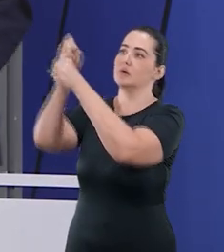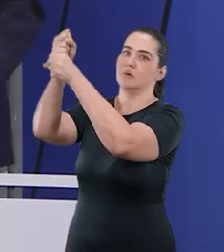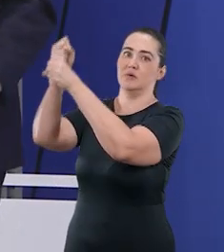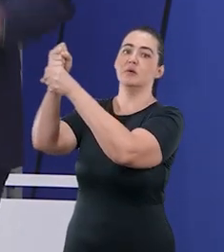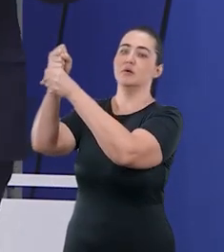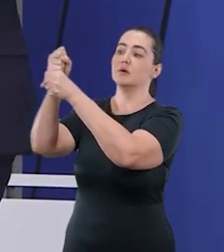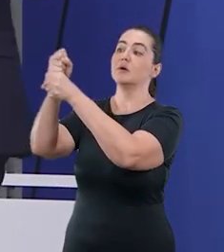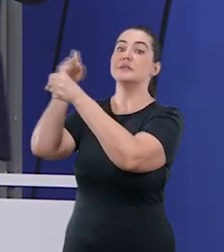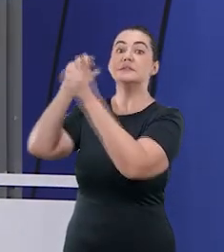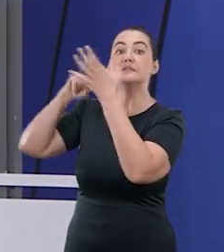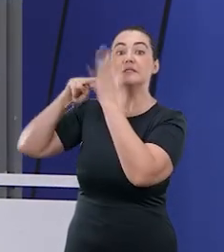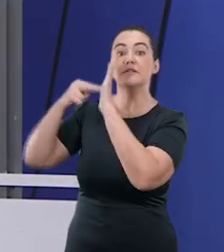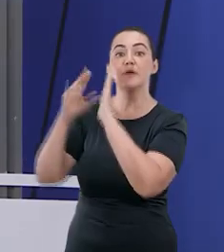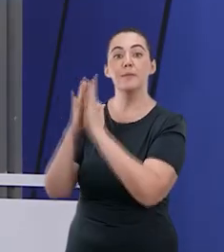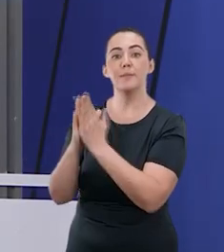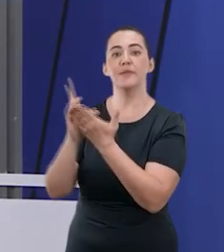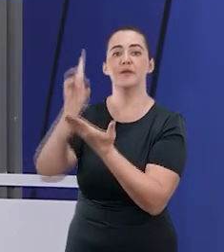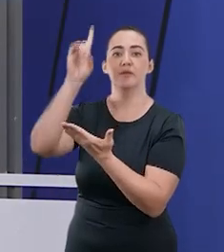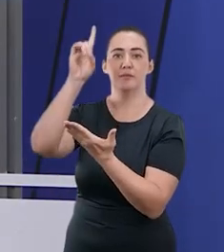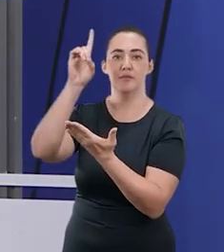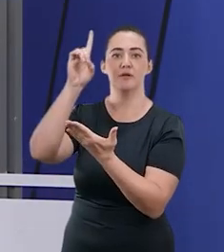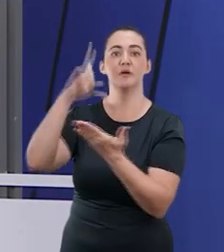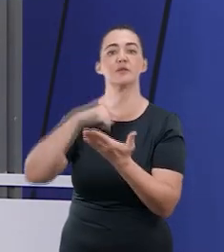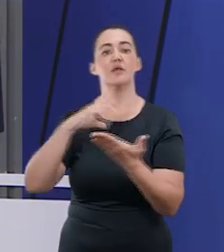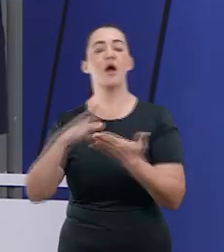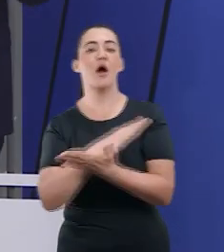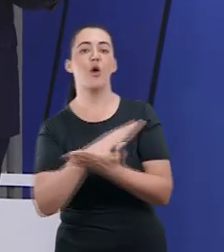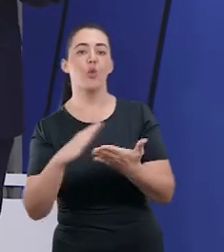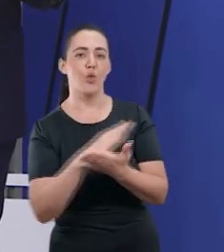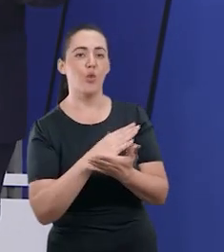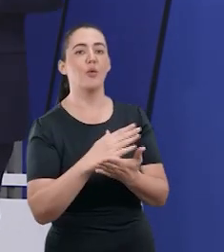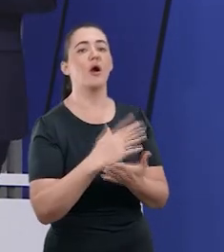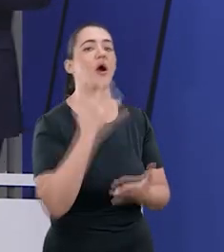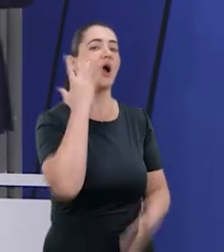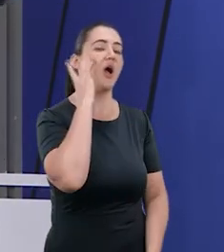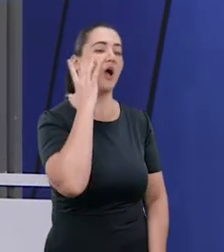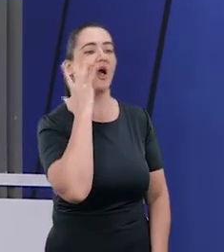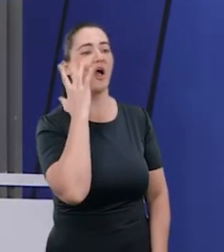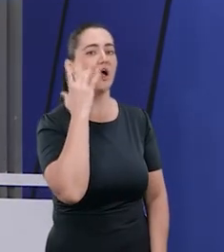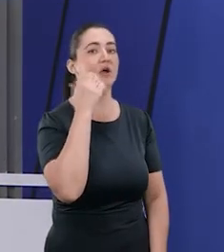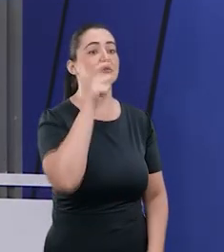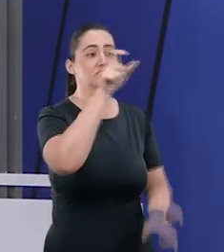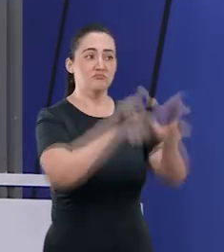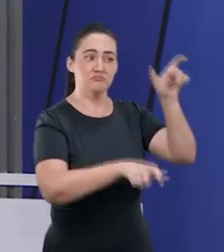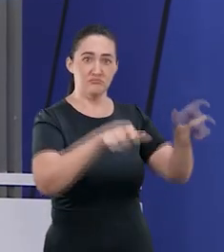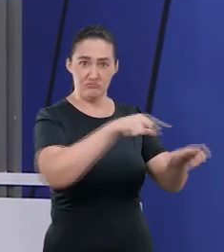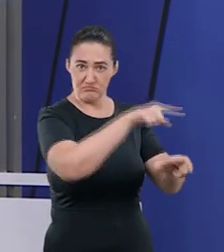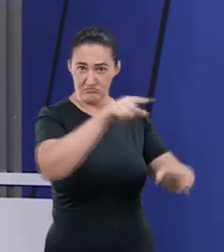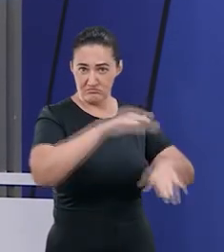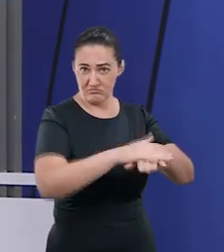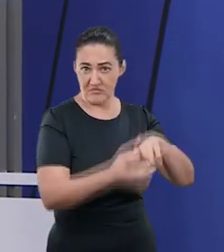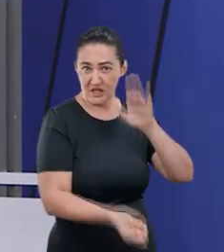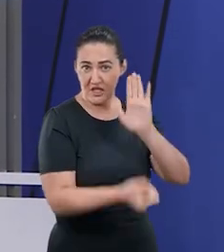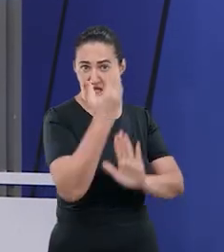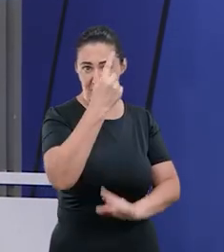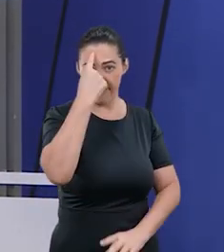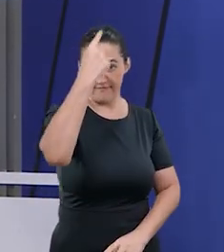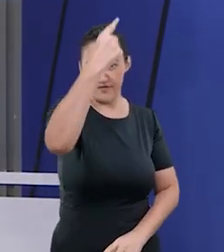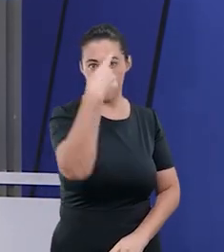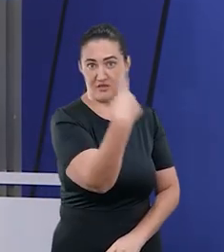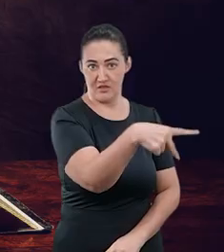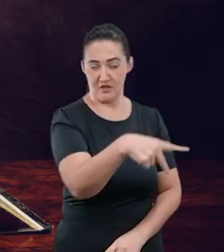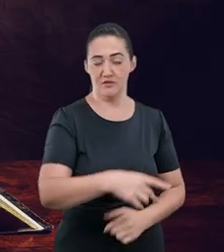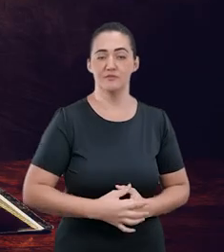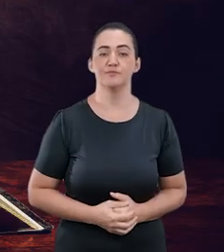Então, existem doutrinas de homens, doutrinas de seres humanos, a Bíblia está dizendo. Mas vamos continuar, porque tem mais coisa aqui nesse verso para